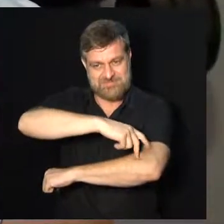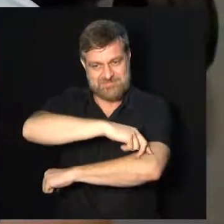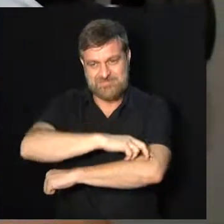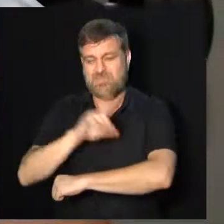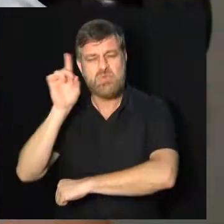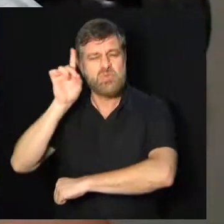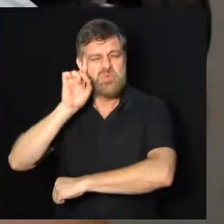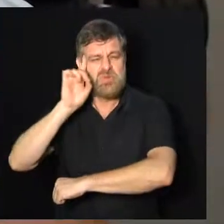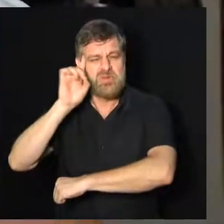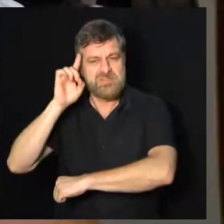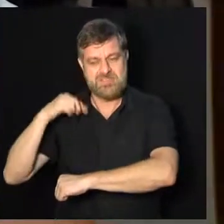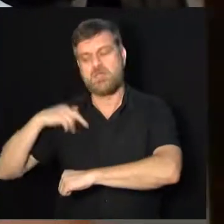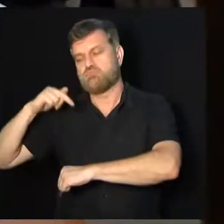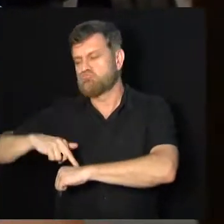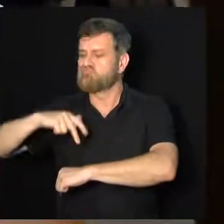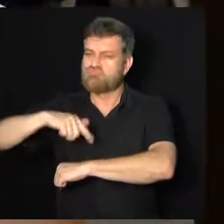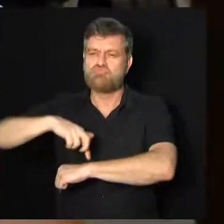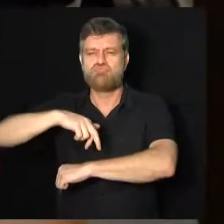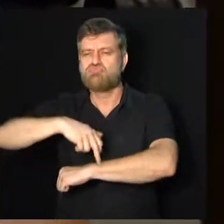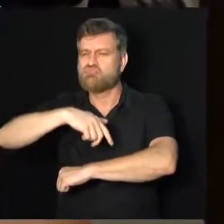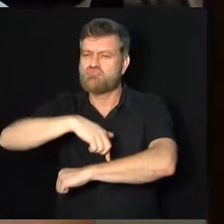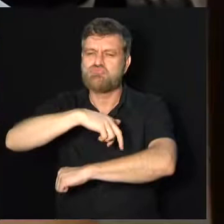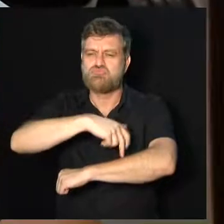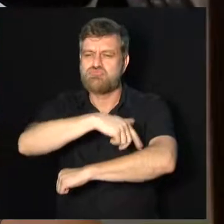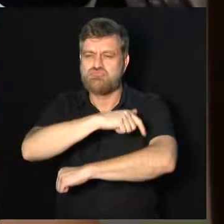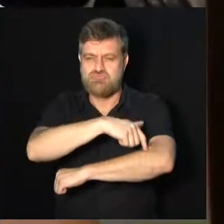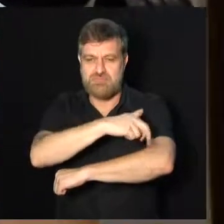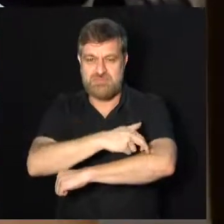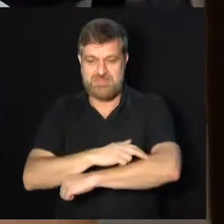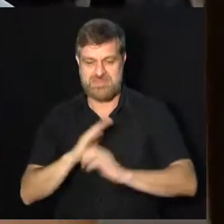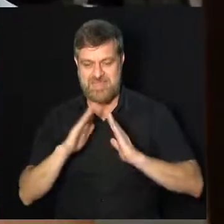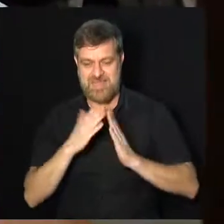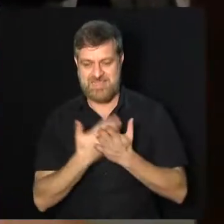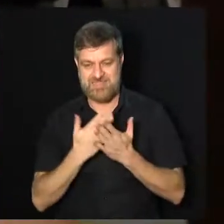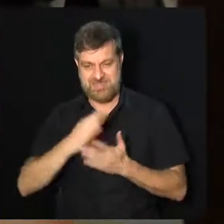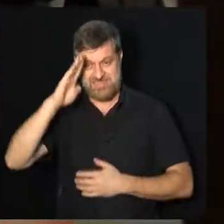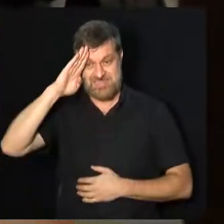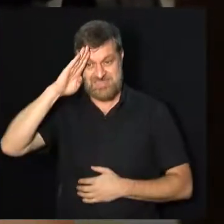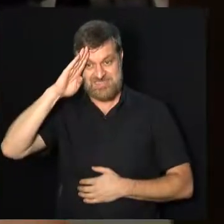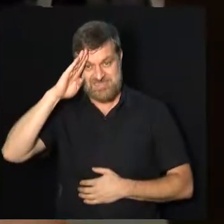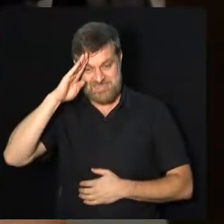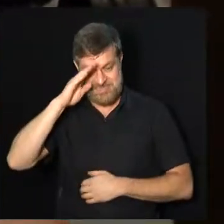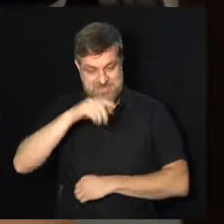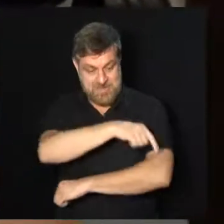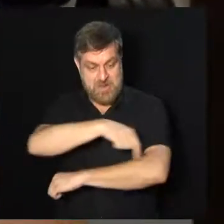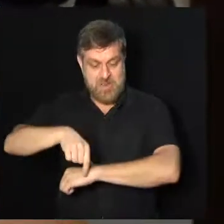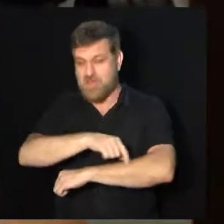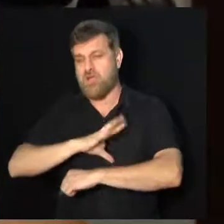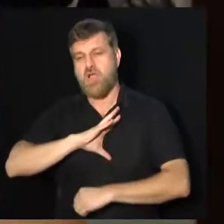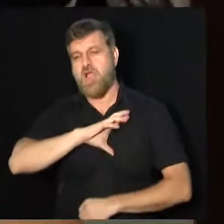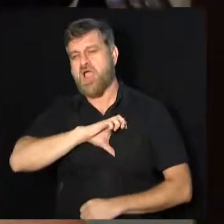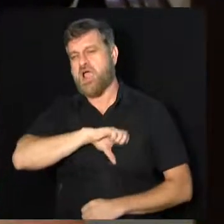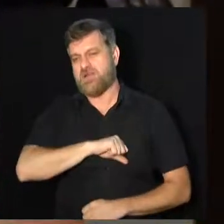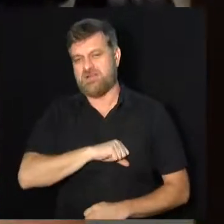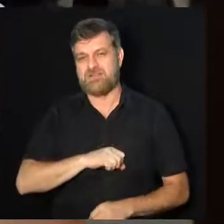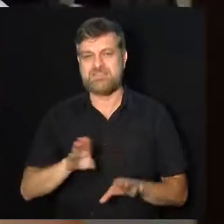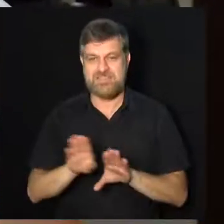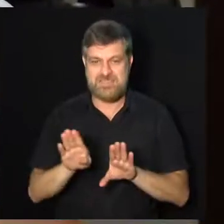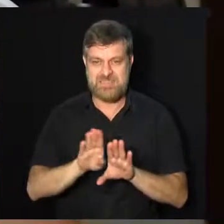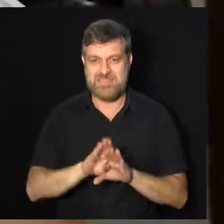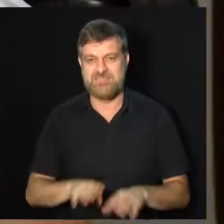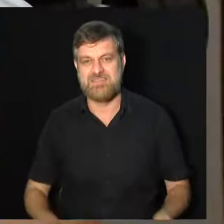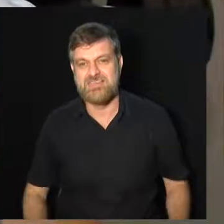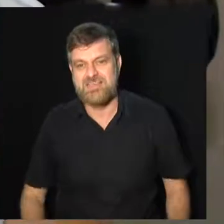os dias eu caminho pela calçada da Escola de Cadetes. E gosta bastante, independentemente da escola, também aqui do